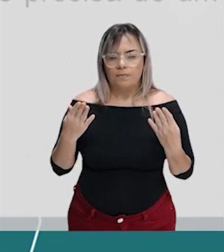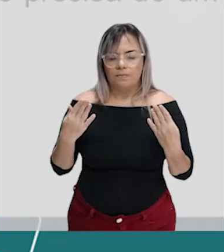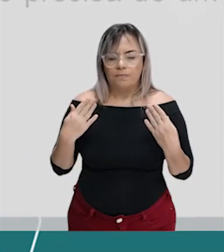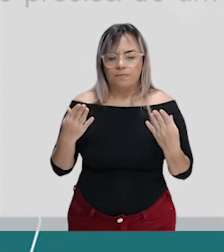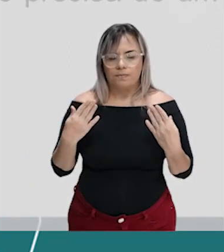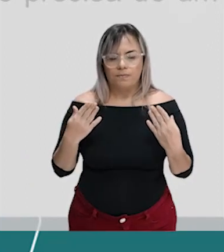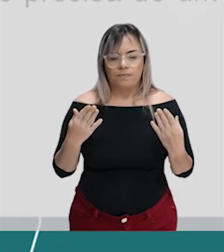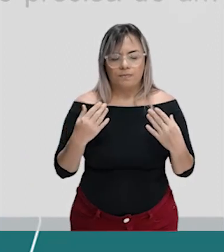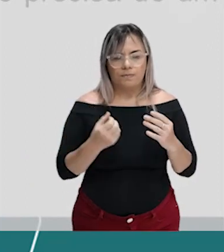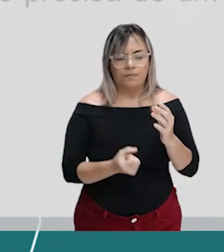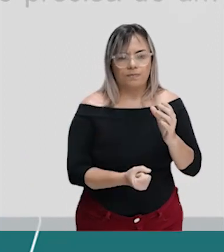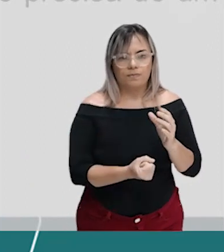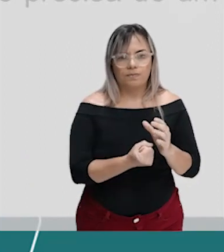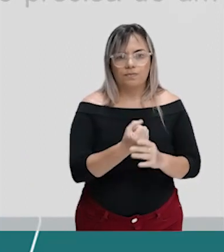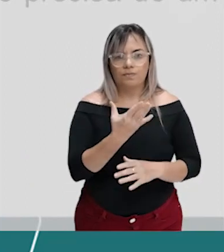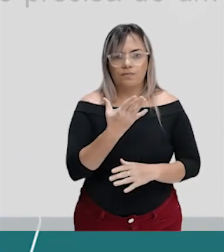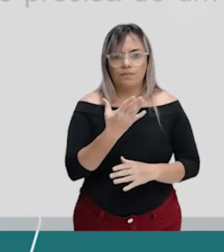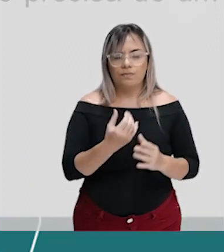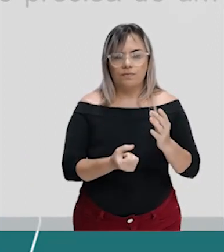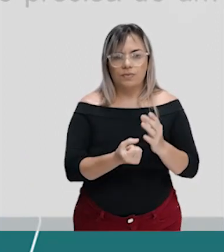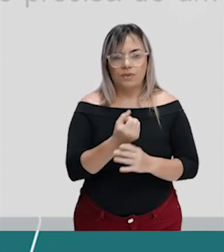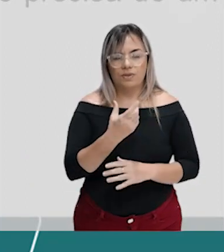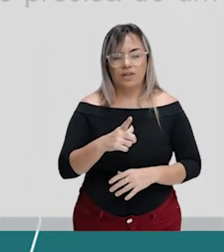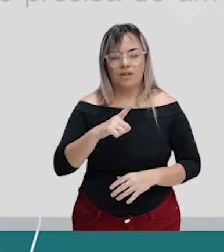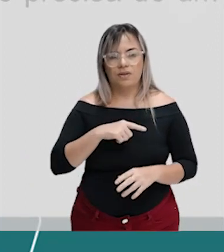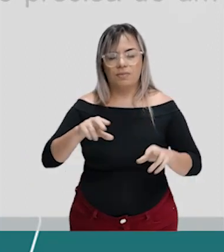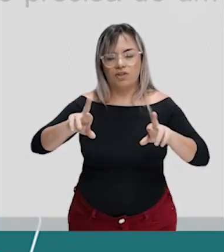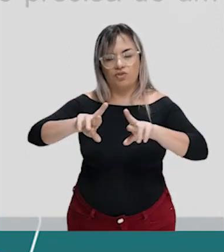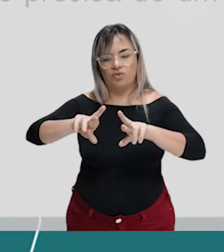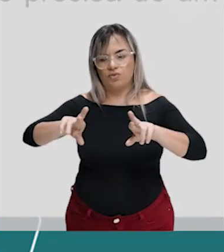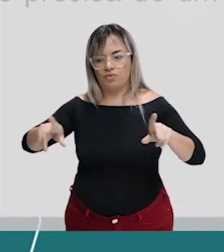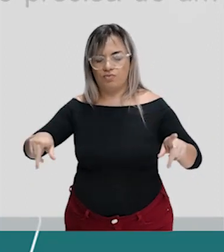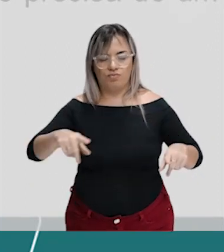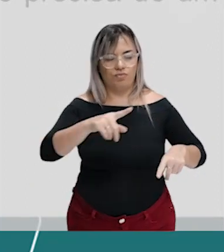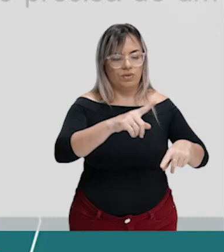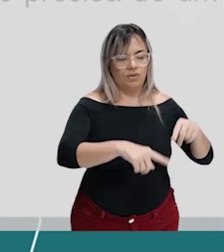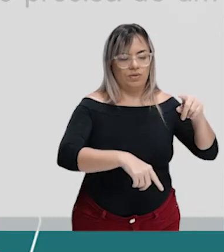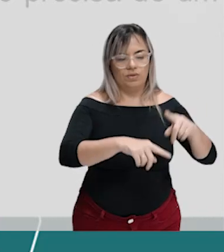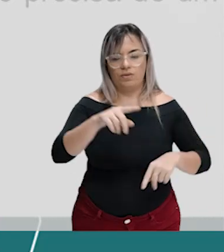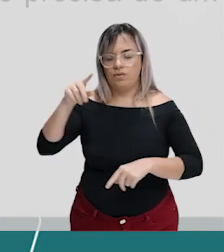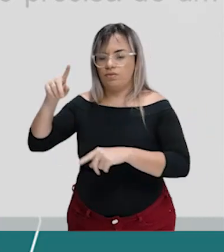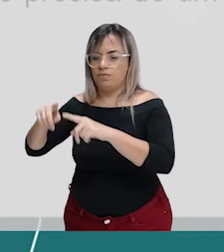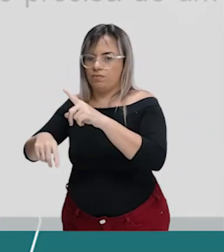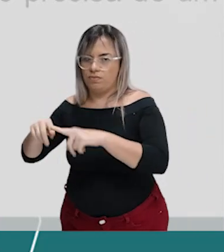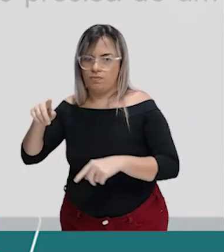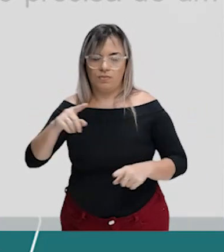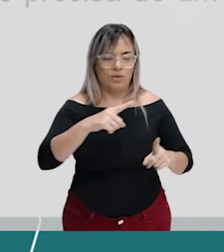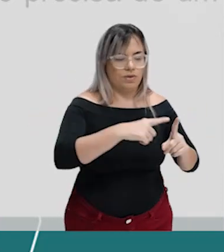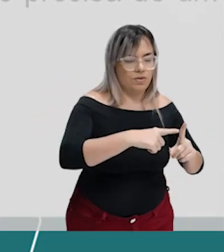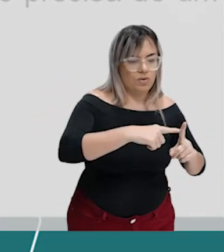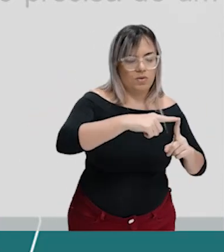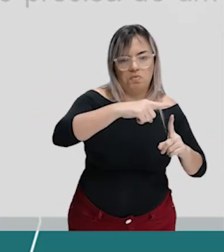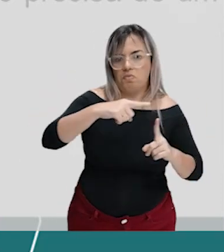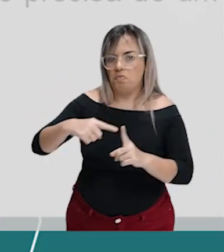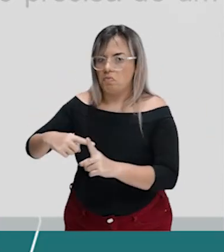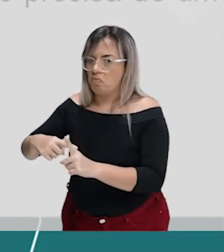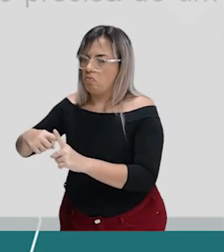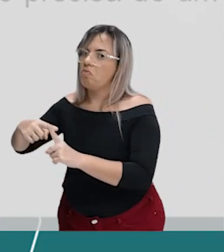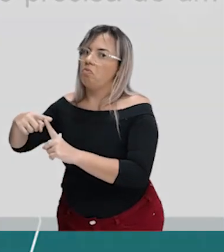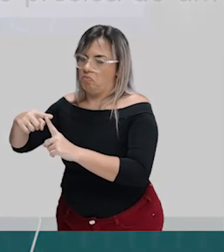ele nasce, né, justamente porque existe uma diferença, né, de temperatura entre os sistemas, entre os